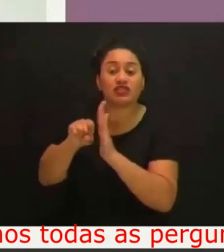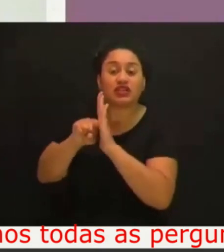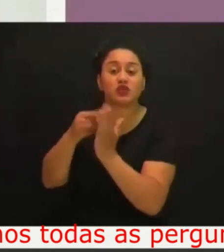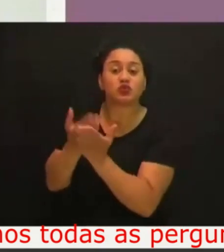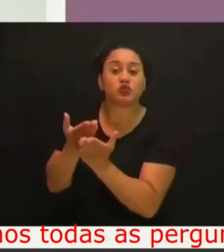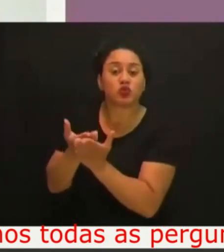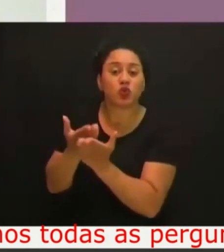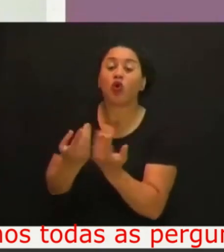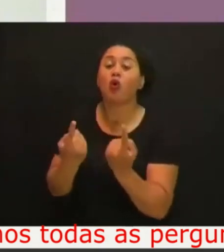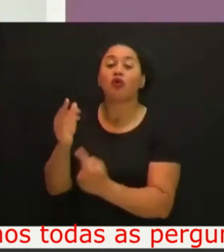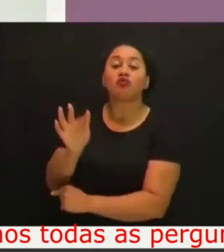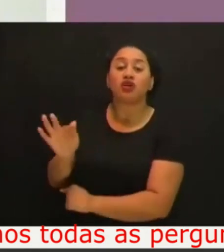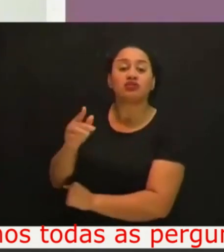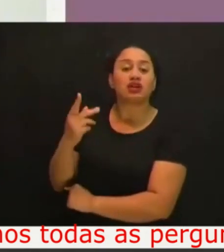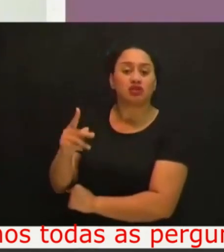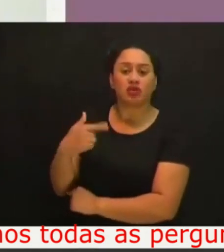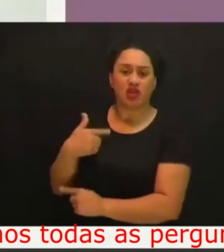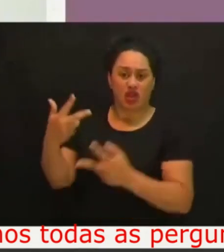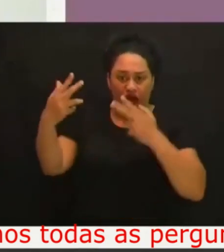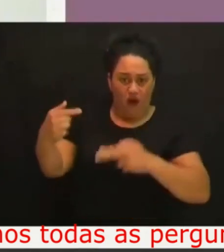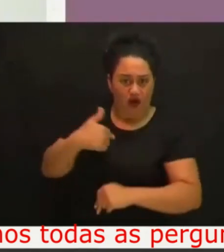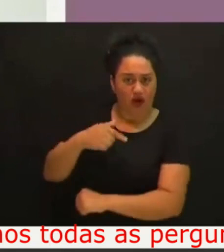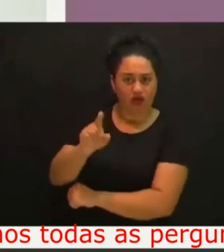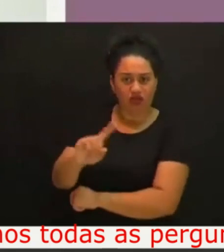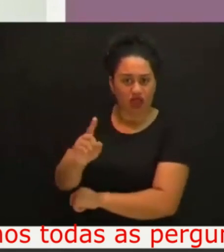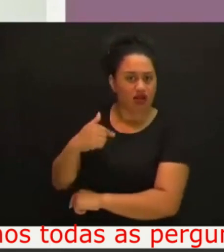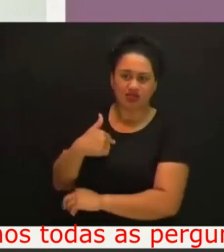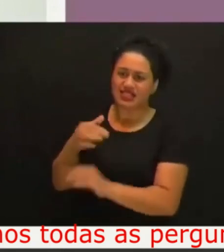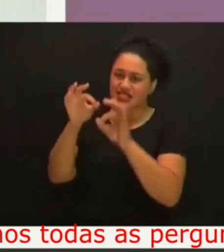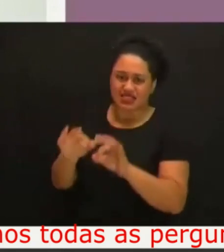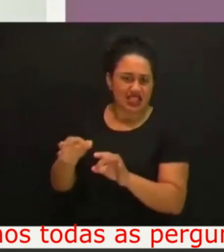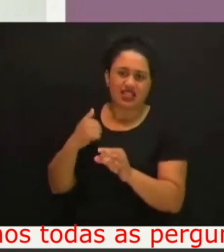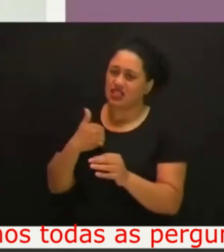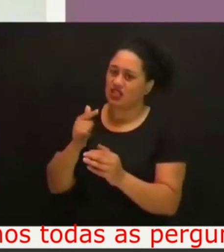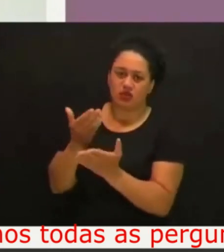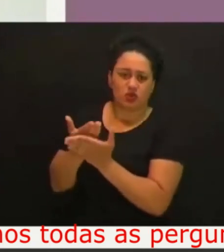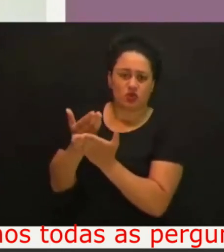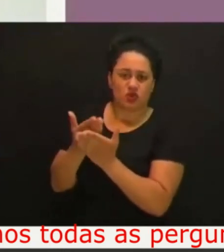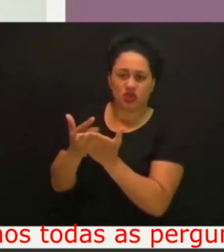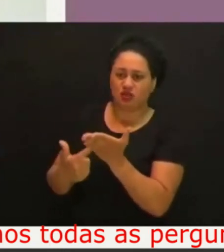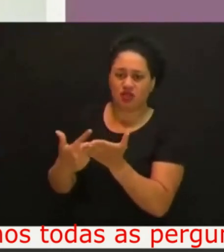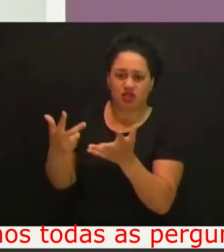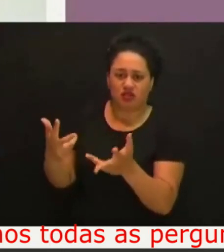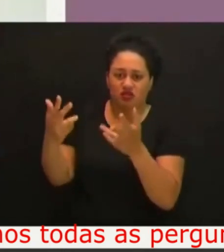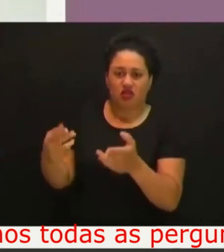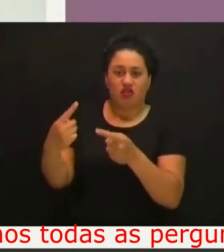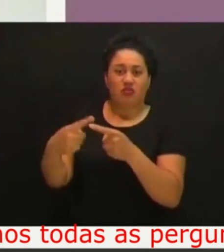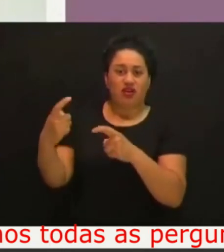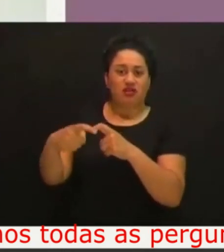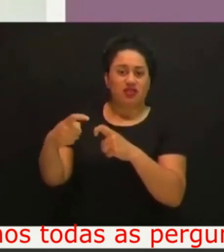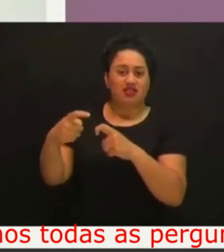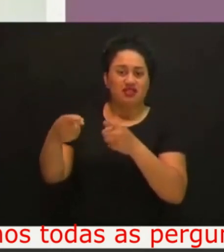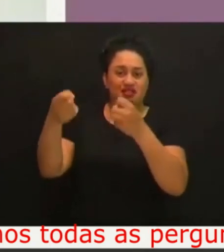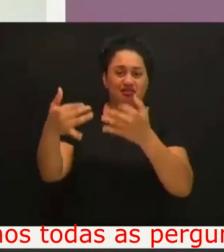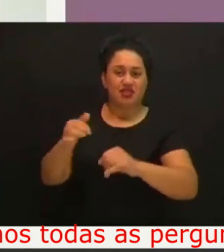Que faculdade o senhor fez? Porque não foi a mesma que eu. Com certeza nós não estudamos pelo mesmo livro. Porque a medicina é muito clara, as ciências